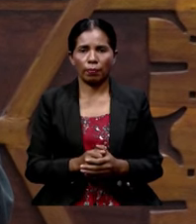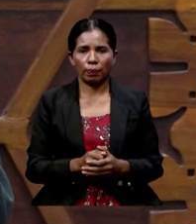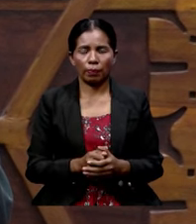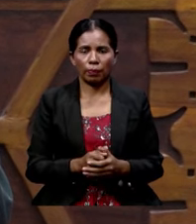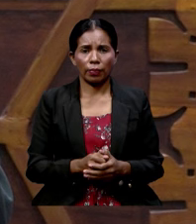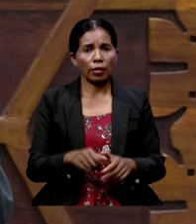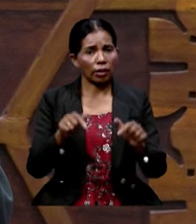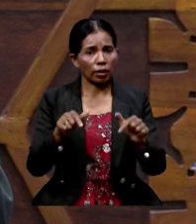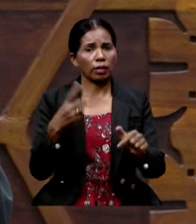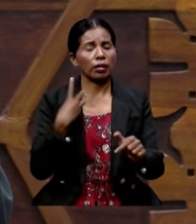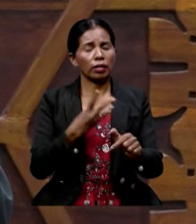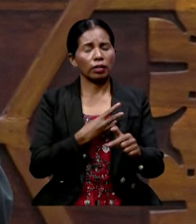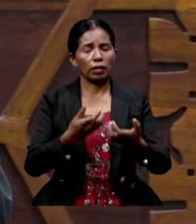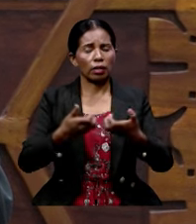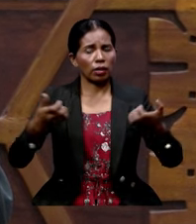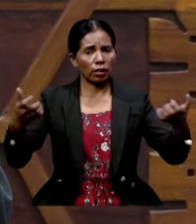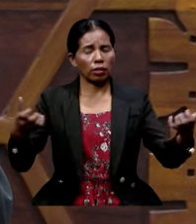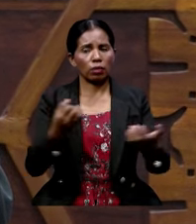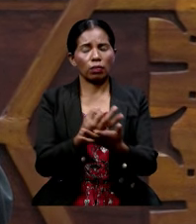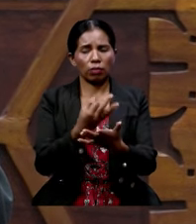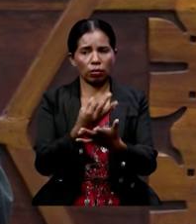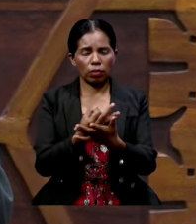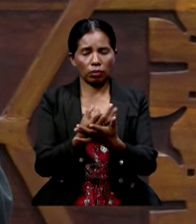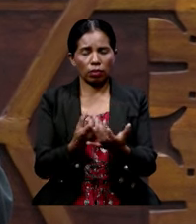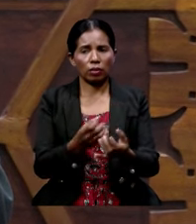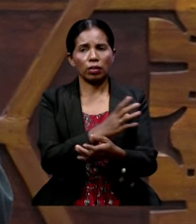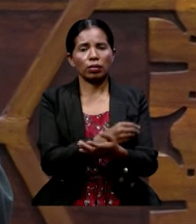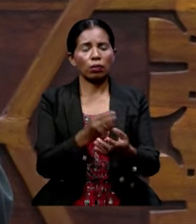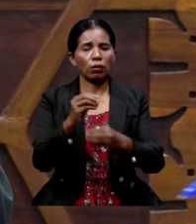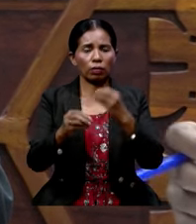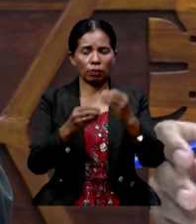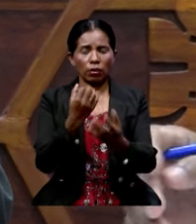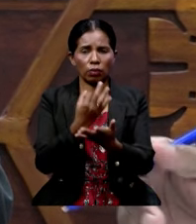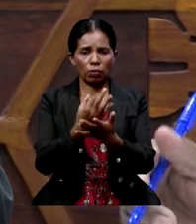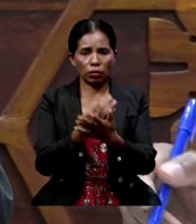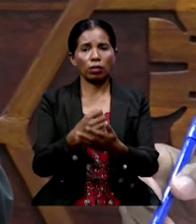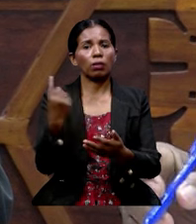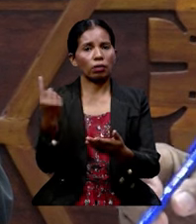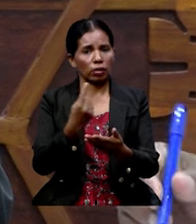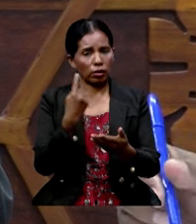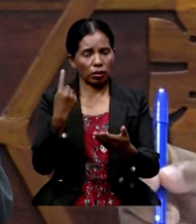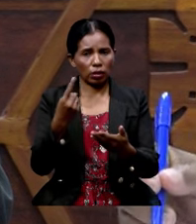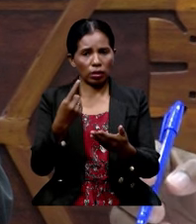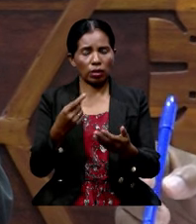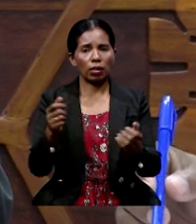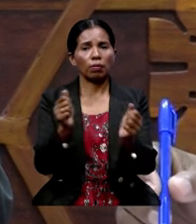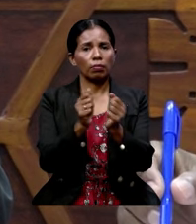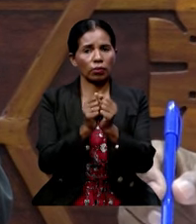E a nei tarraqueta rendimento portfólio ba instrumento financeiro de marca